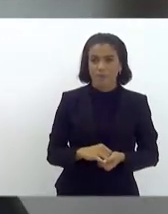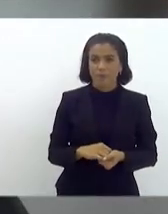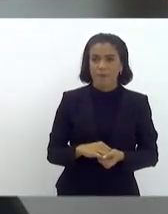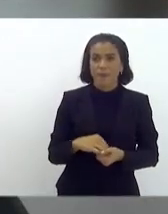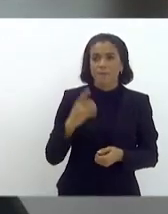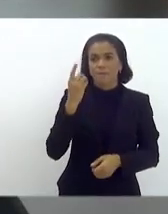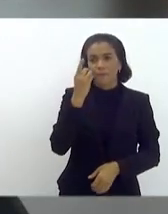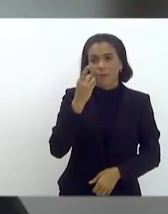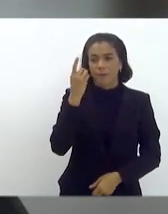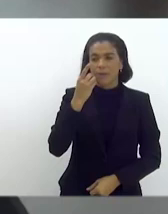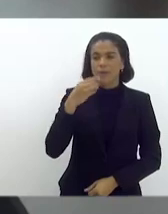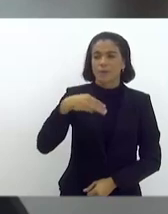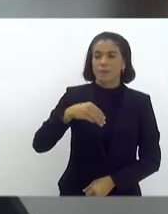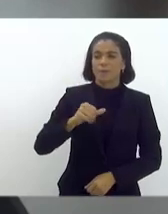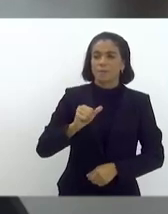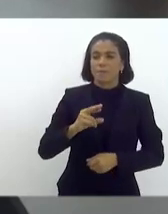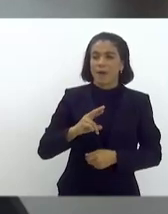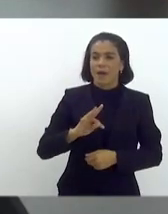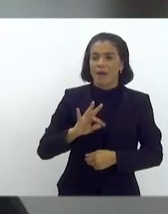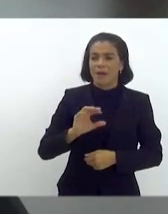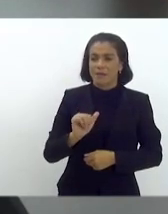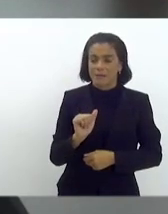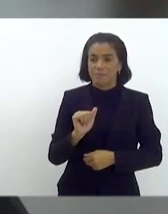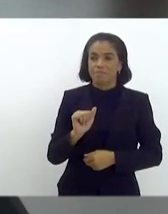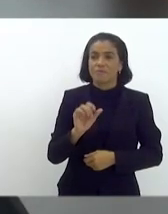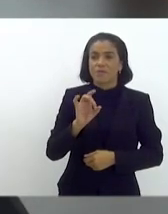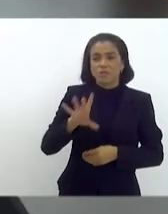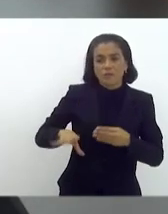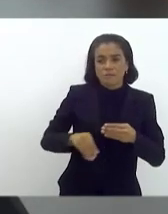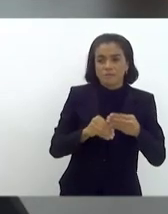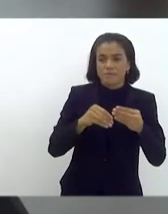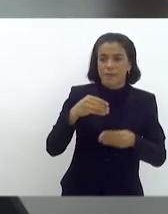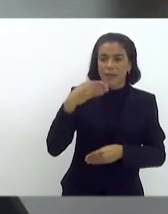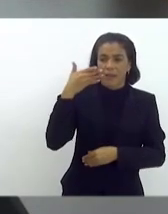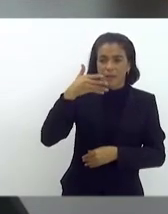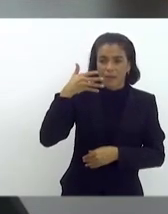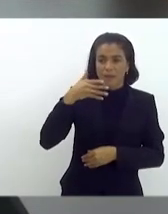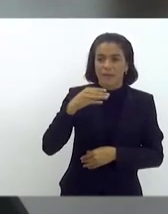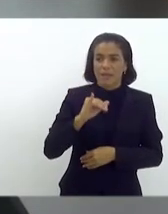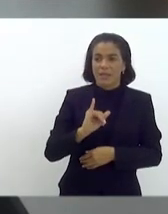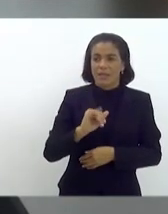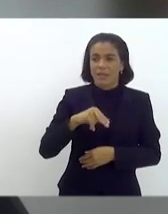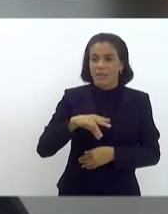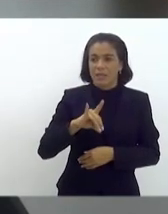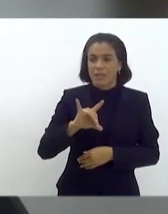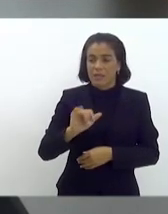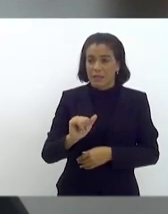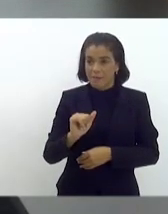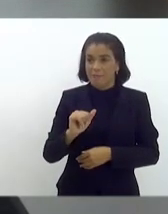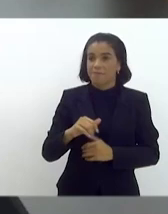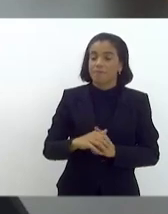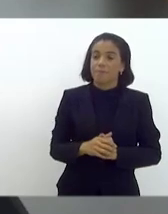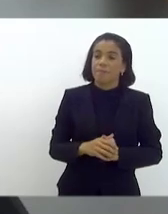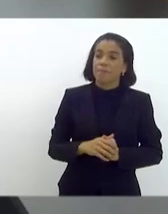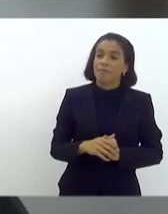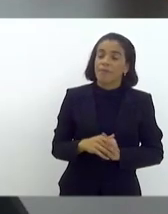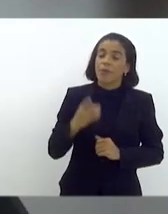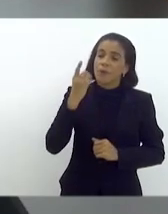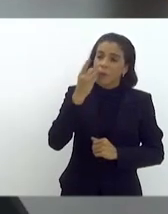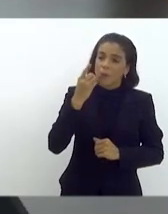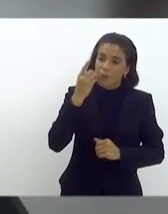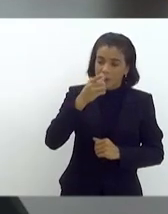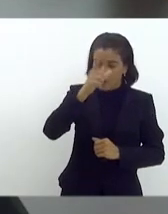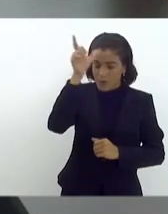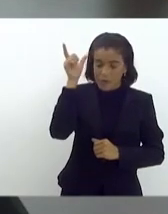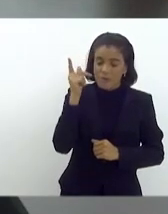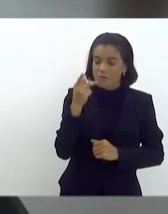é bem rapidamente só para contribuir com a deputada índia isso vem muito no viés do que o deputado Luís Paulo trouxe que é